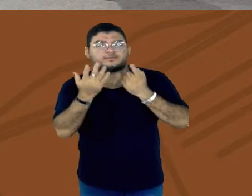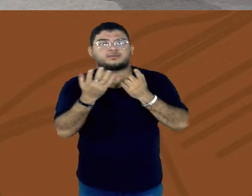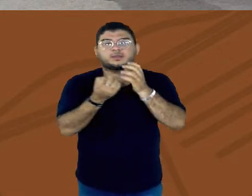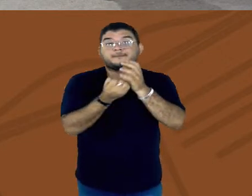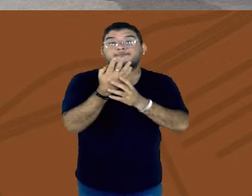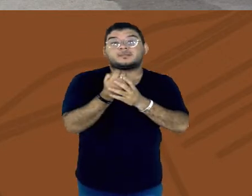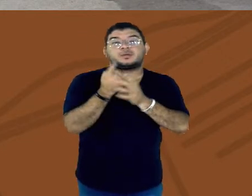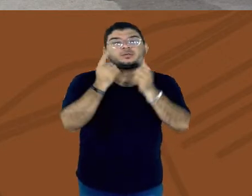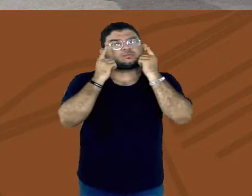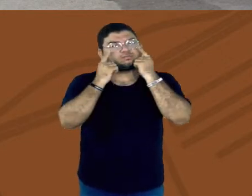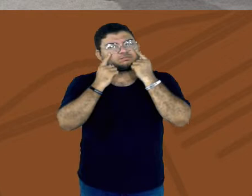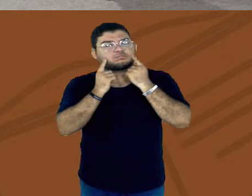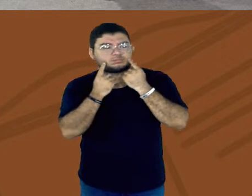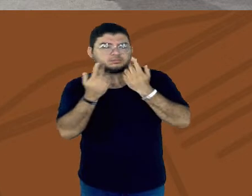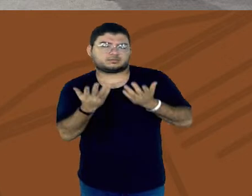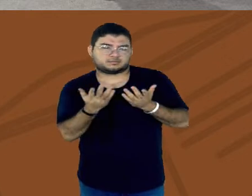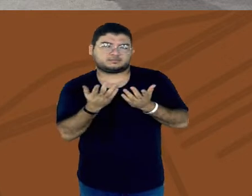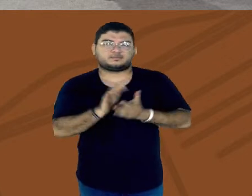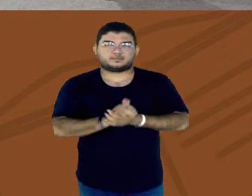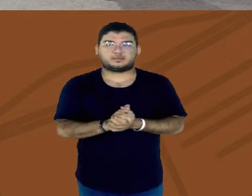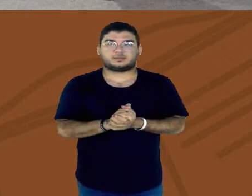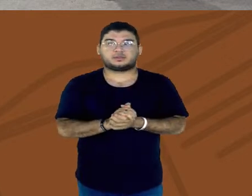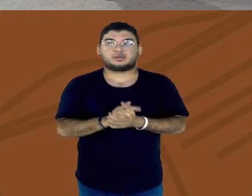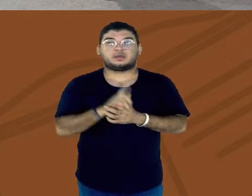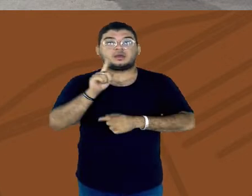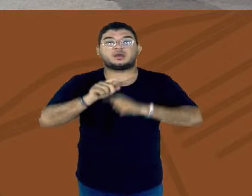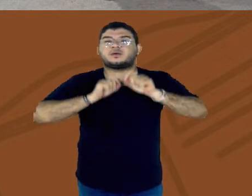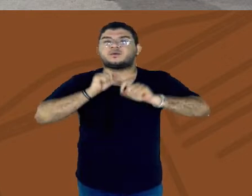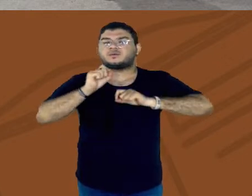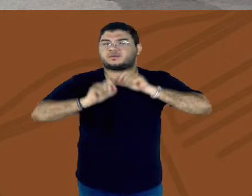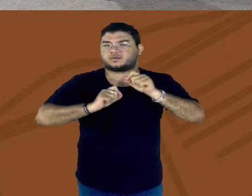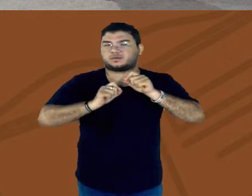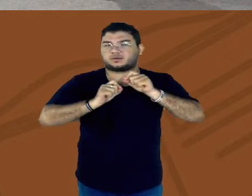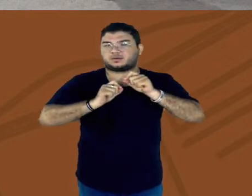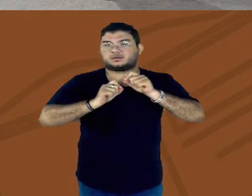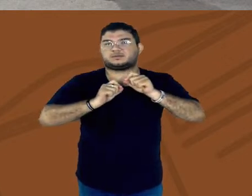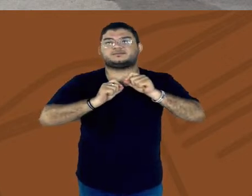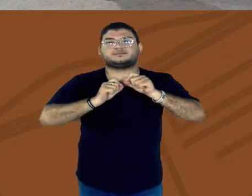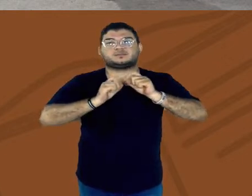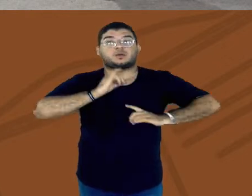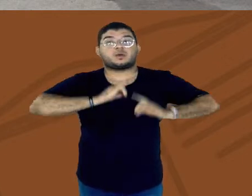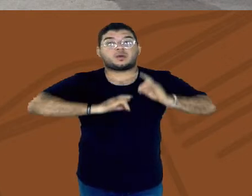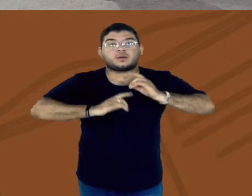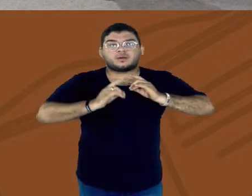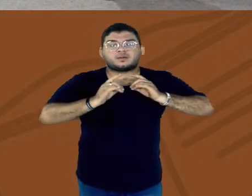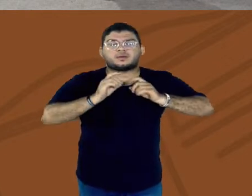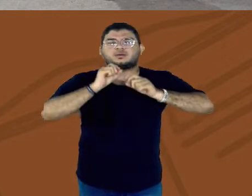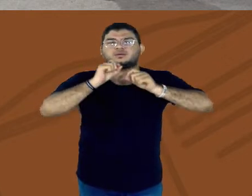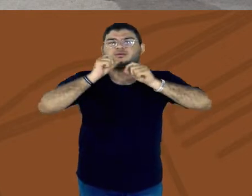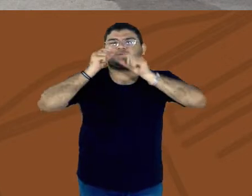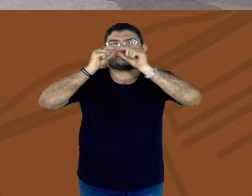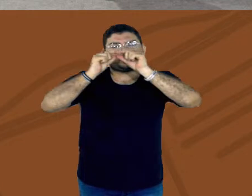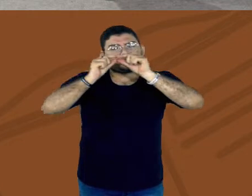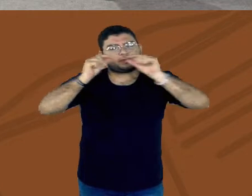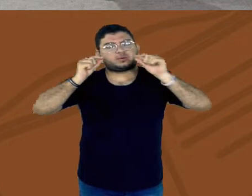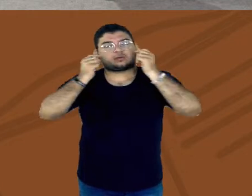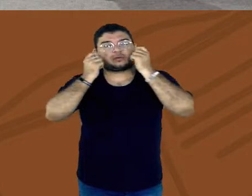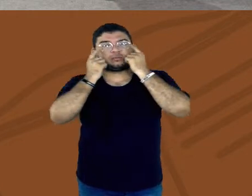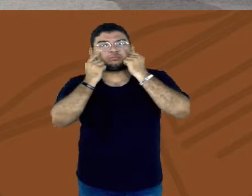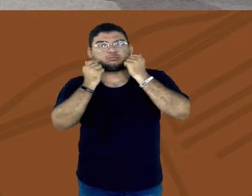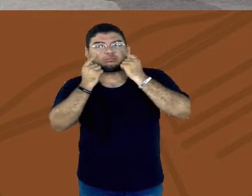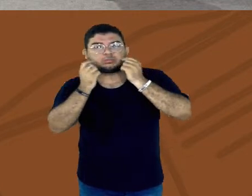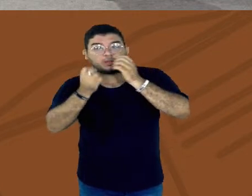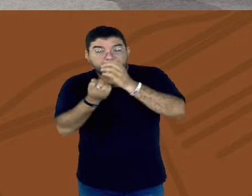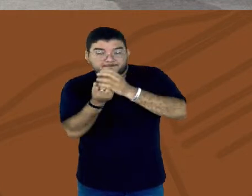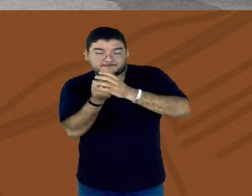produzem a lágrima, né? Então, essa substância, ela percorre um ducto e vai para fora do